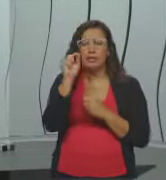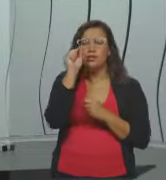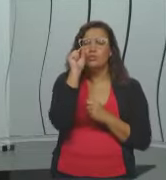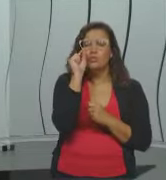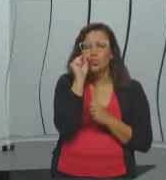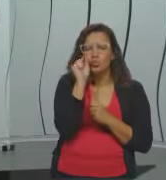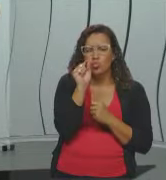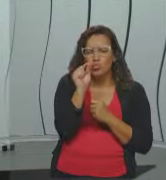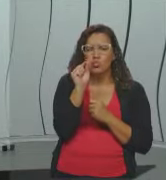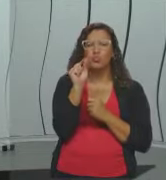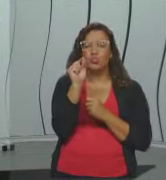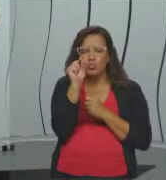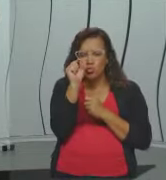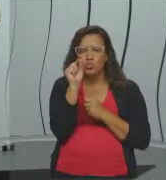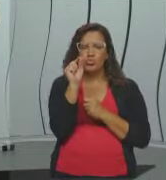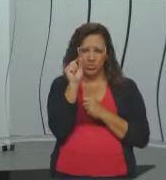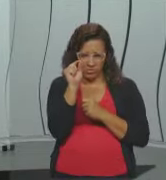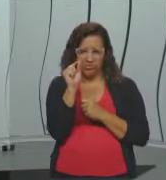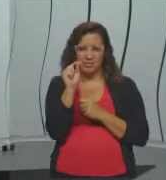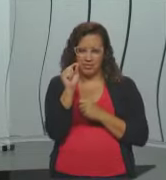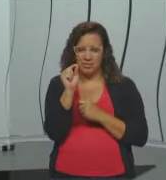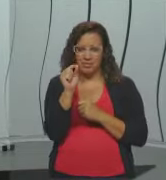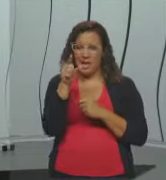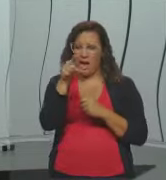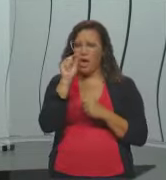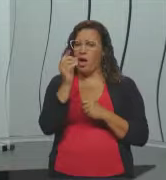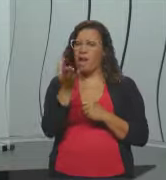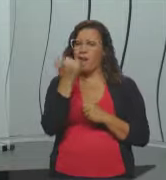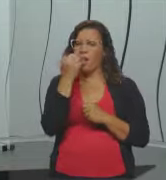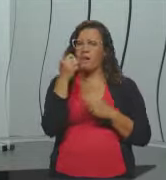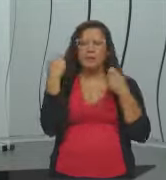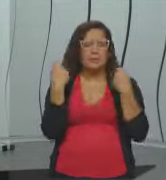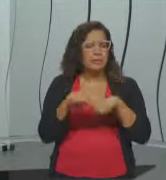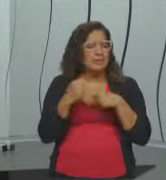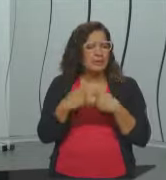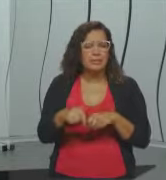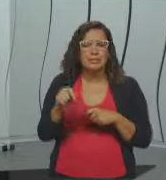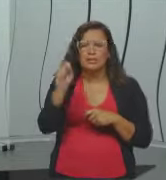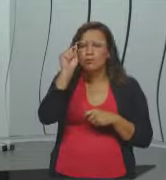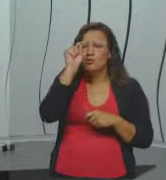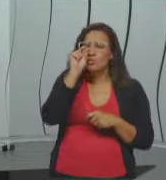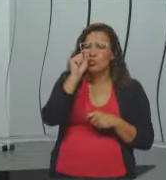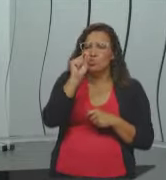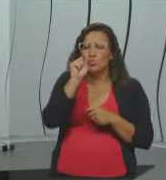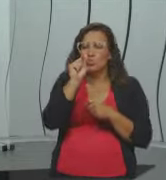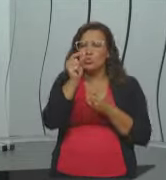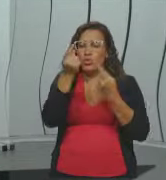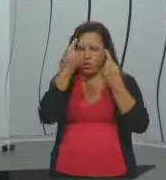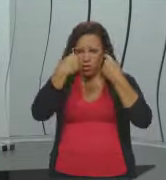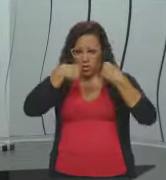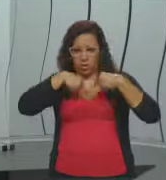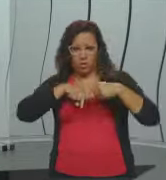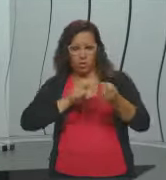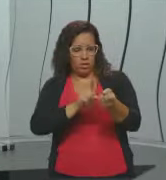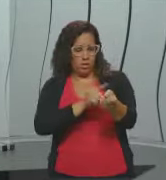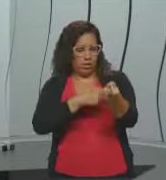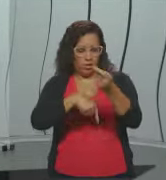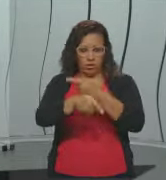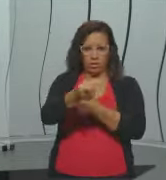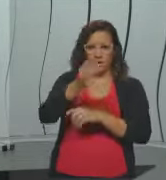torne apenas uma molécula química. E essa molécula tem que ser pequena o suficiente para entrar dentro de cada célula do seu